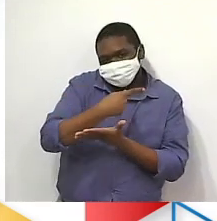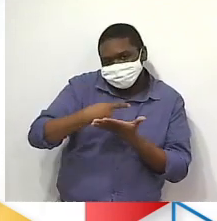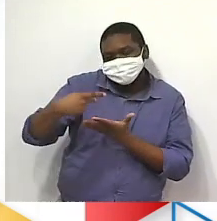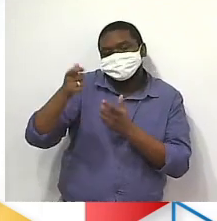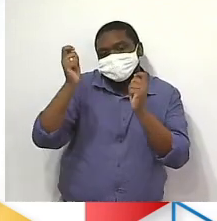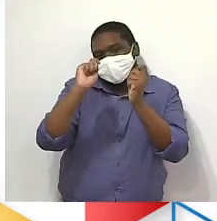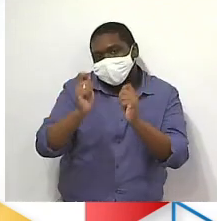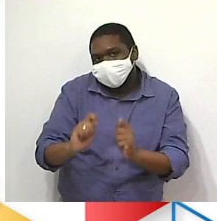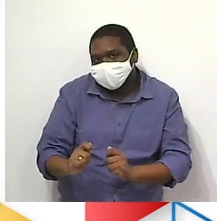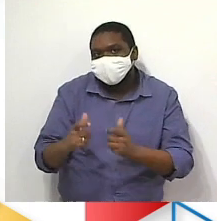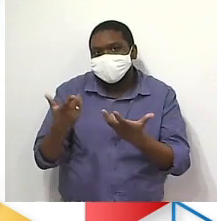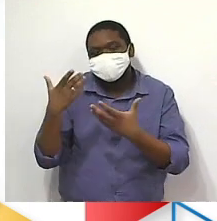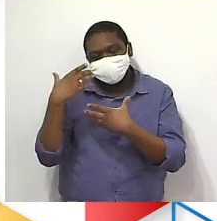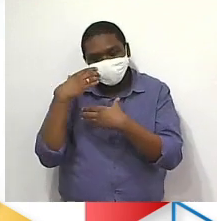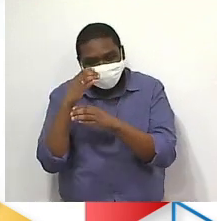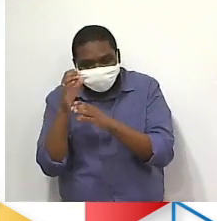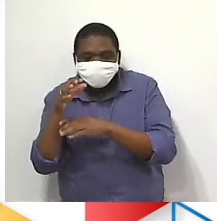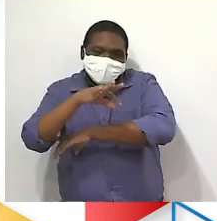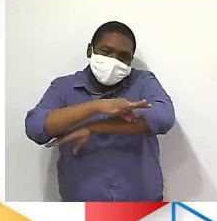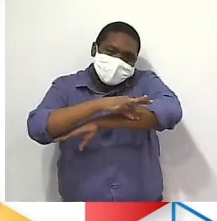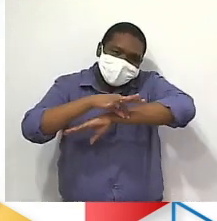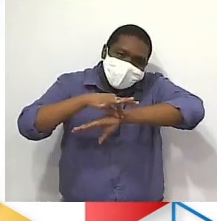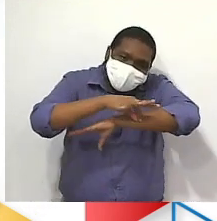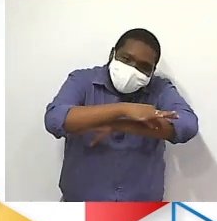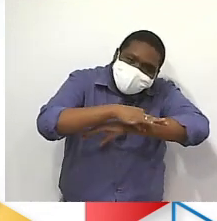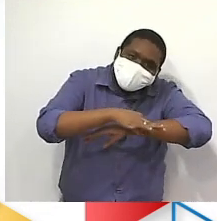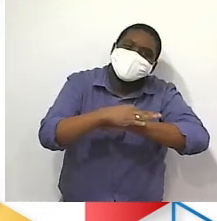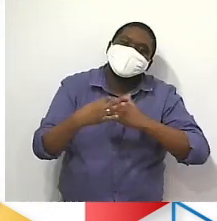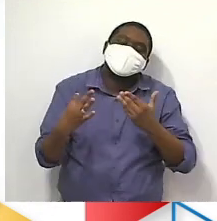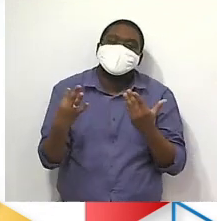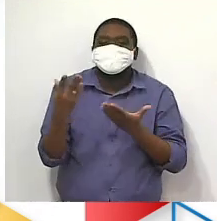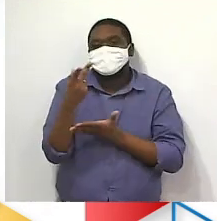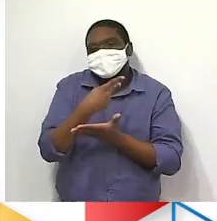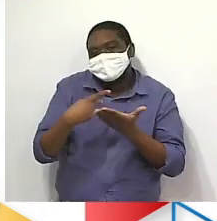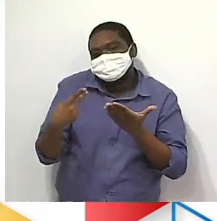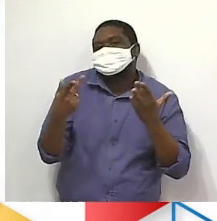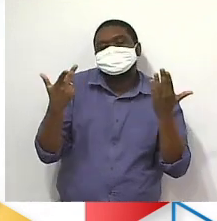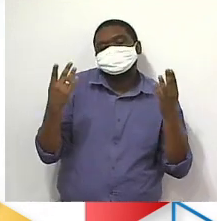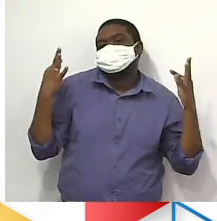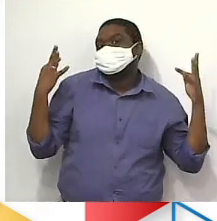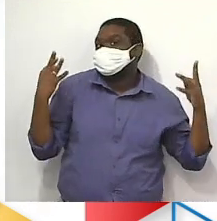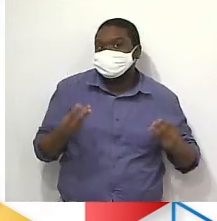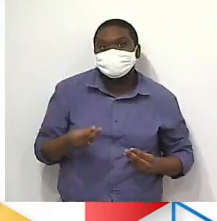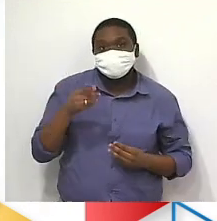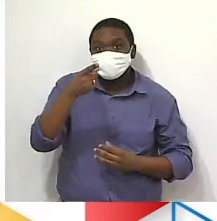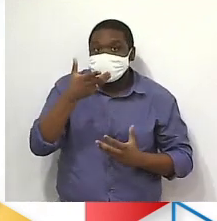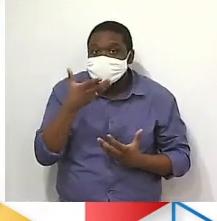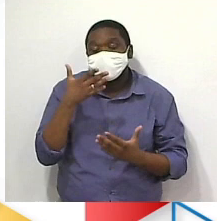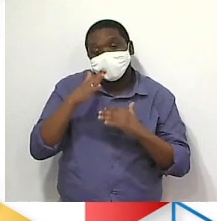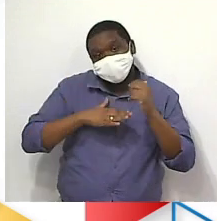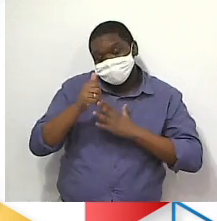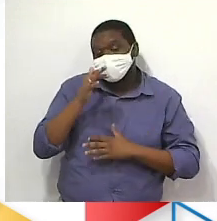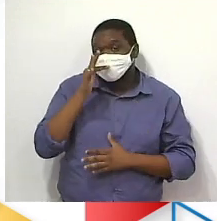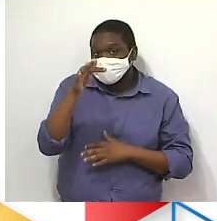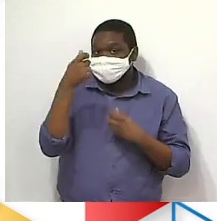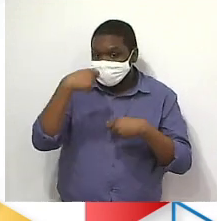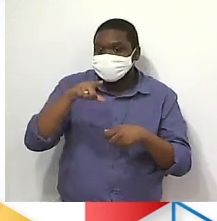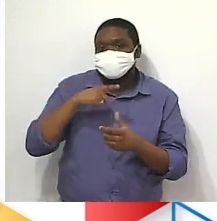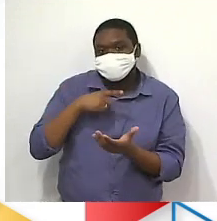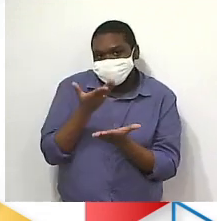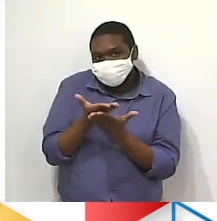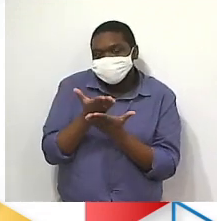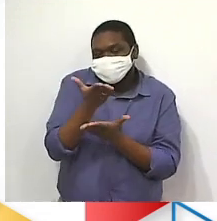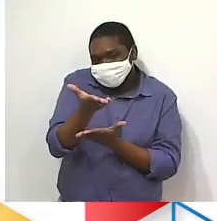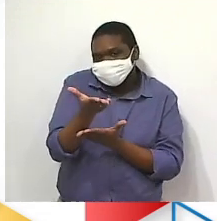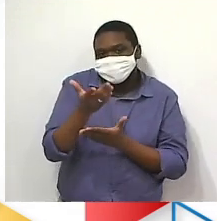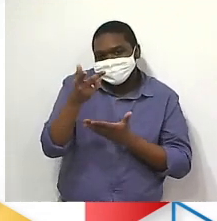artes, engenharia, arquitetura, design, o que você quiser, tem que estudar um pouquinho aí de geometria para dar